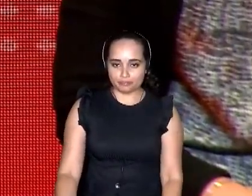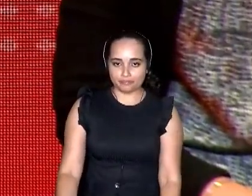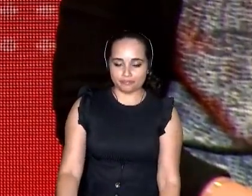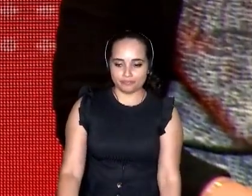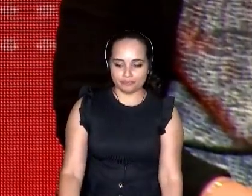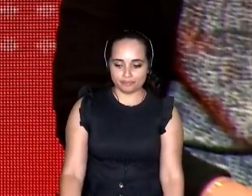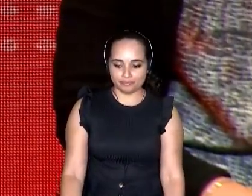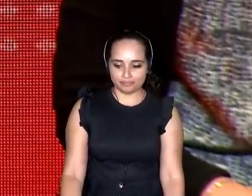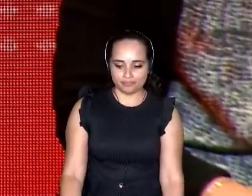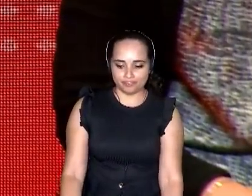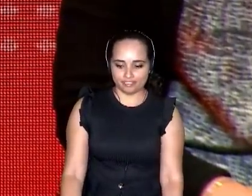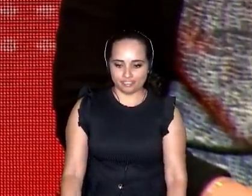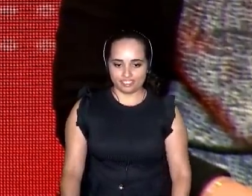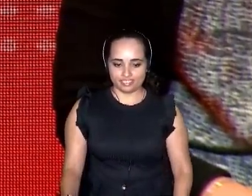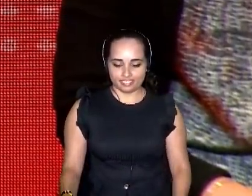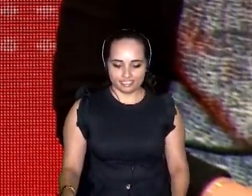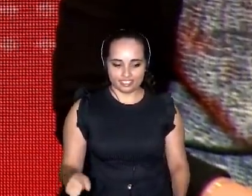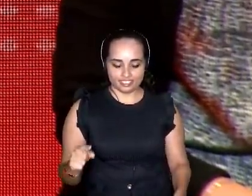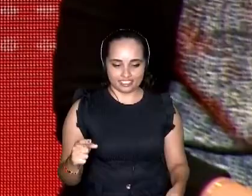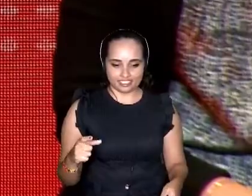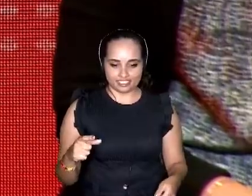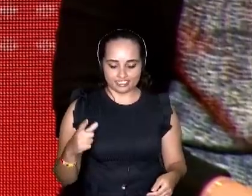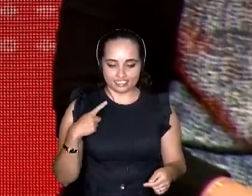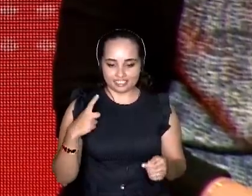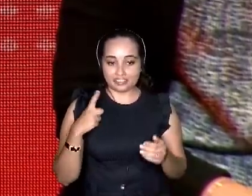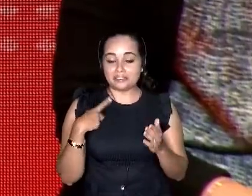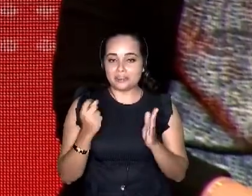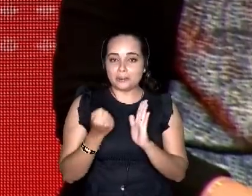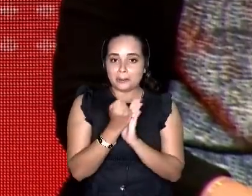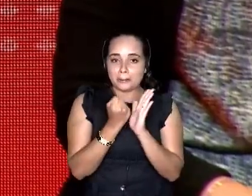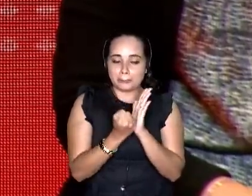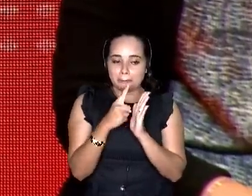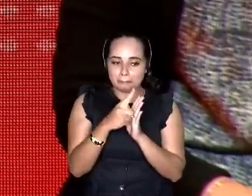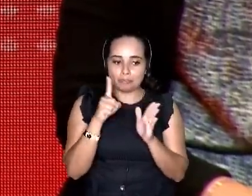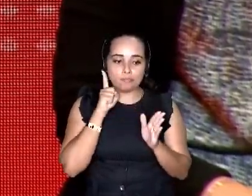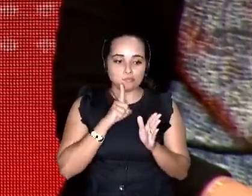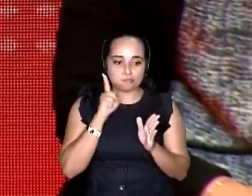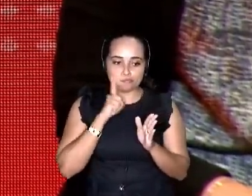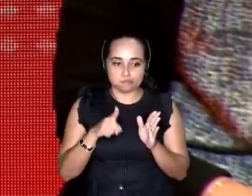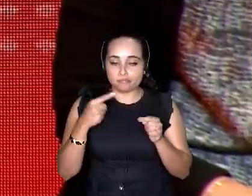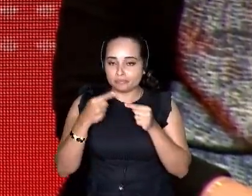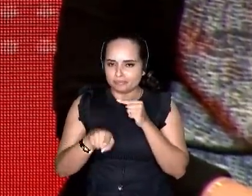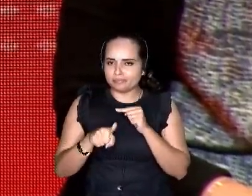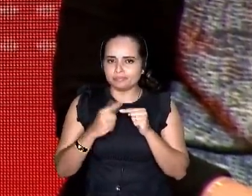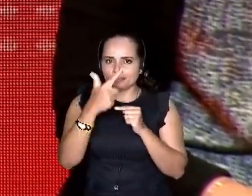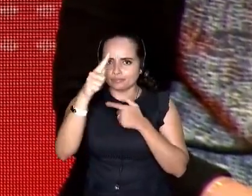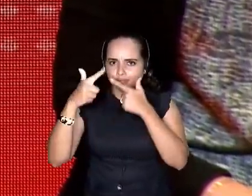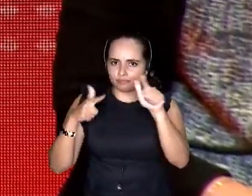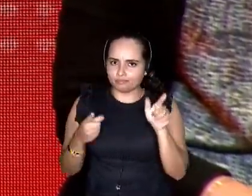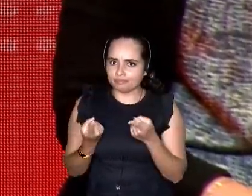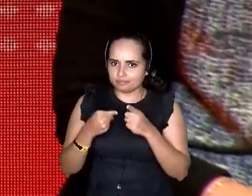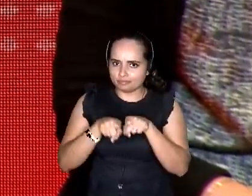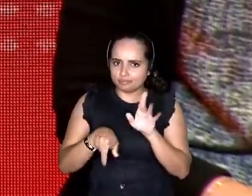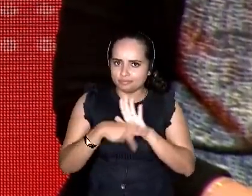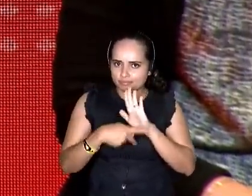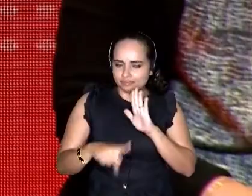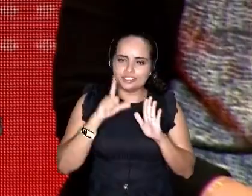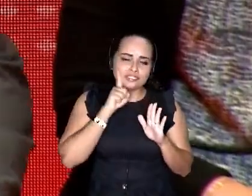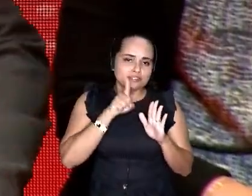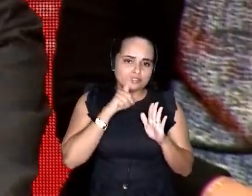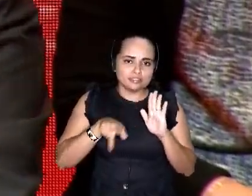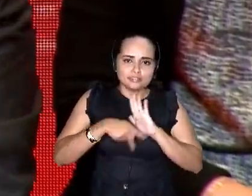Unidos, a gente é sujeito a uma análise adicional que não se aplica para quase nenhum outro grande parceiro dos Estados Unidos,